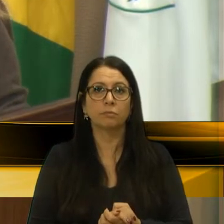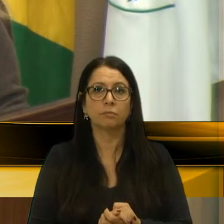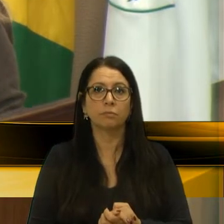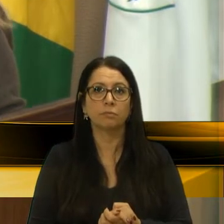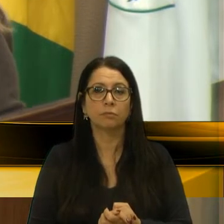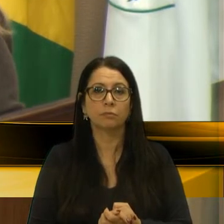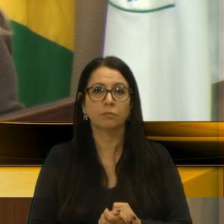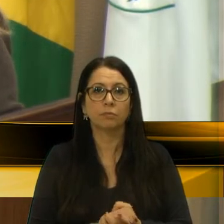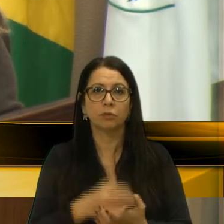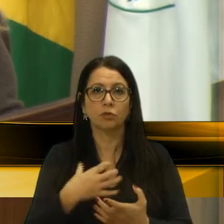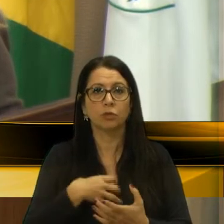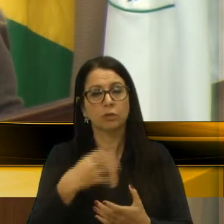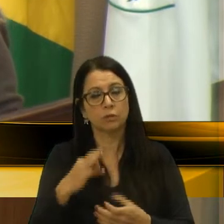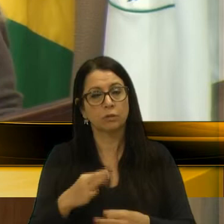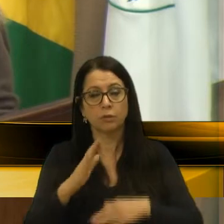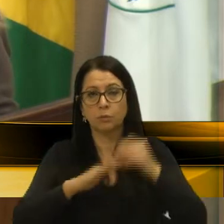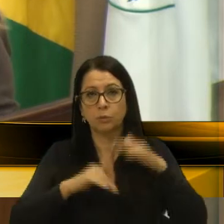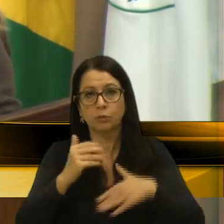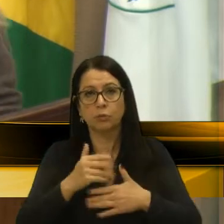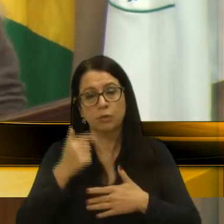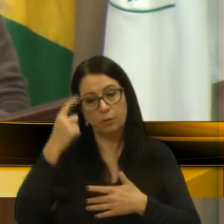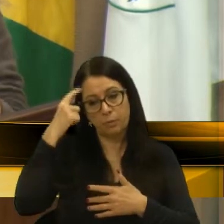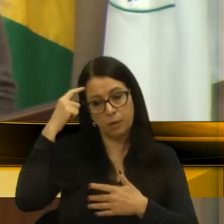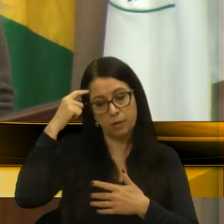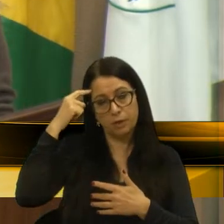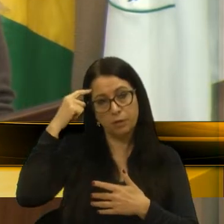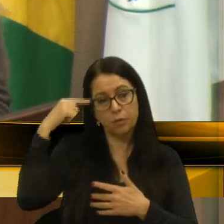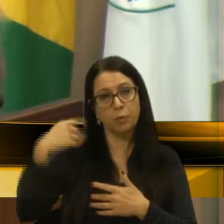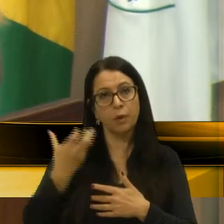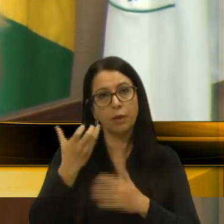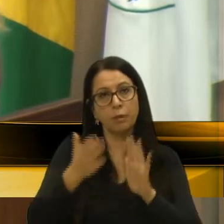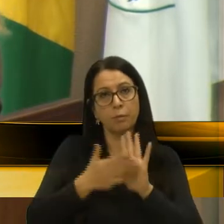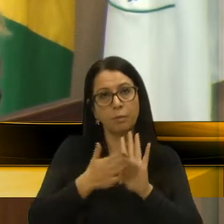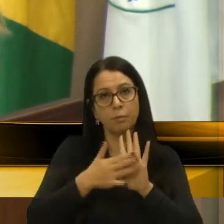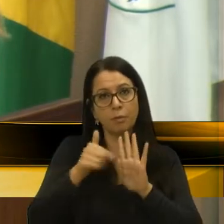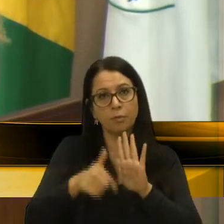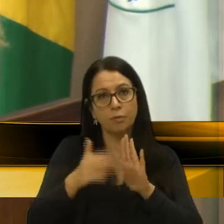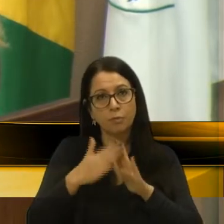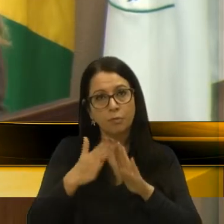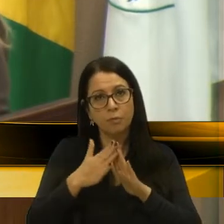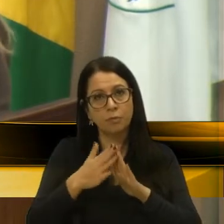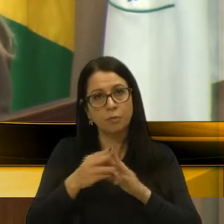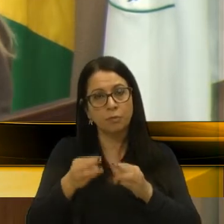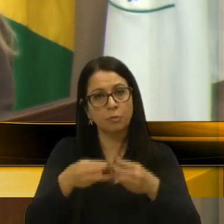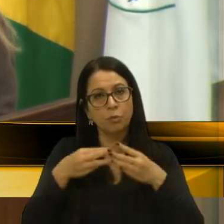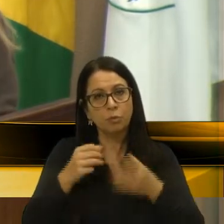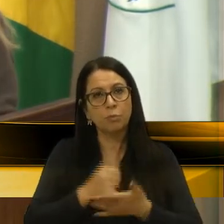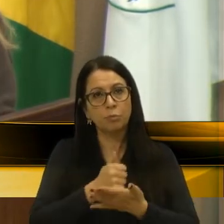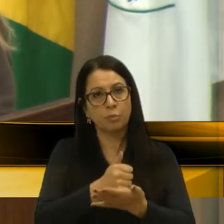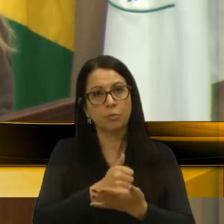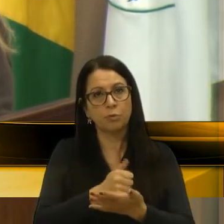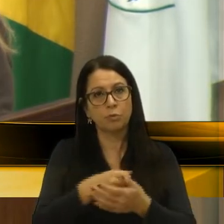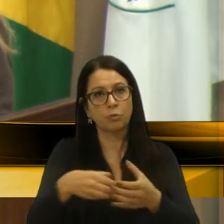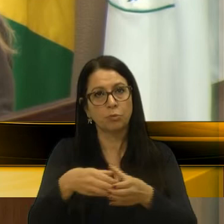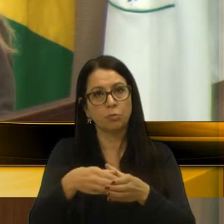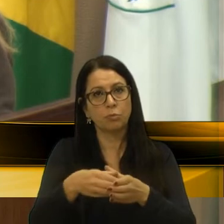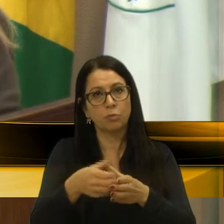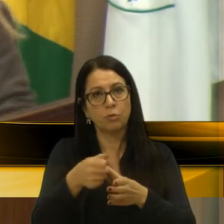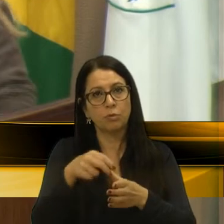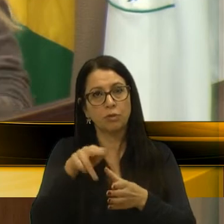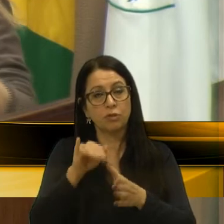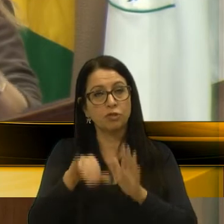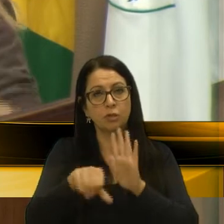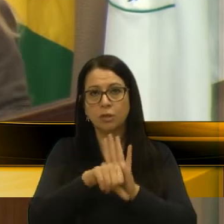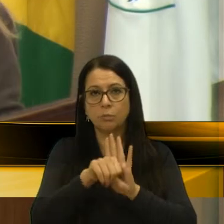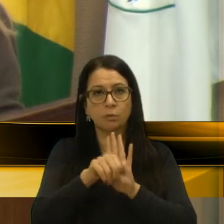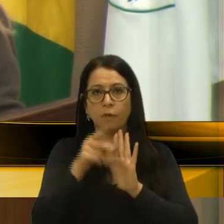De forma prática, eu quero propor a essa casa uma moção de apoio ao pacote anticrime. Não